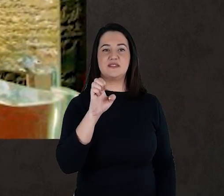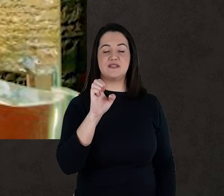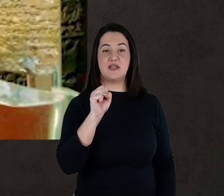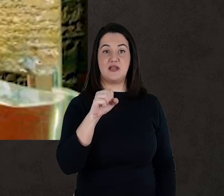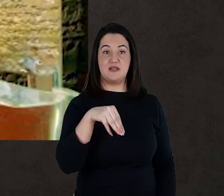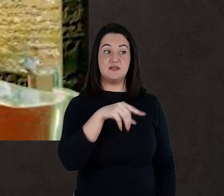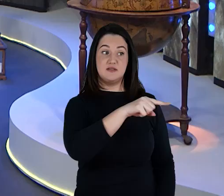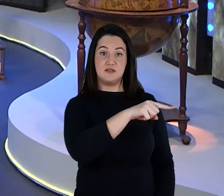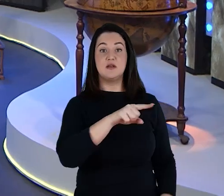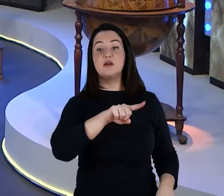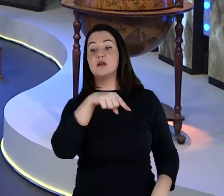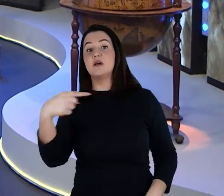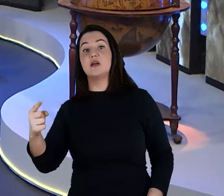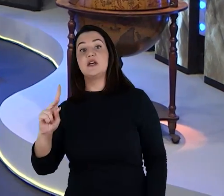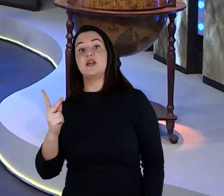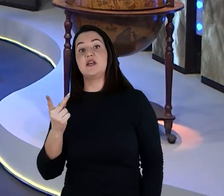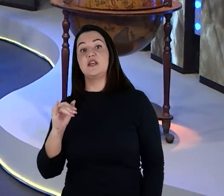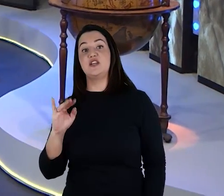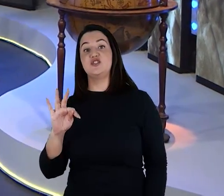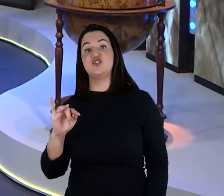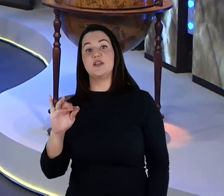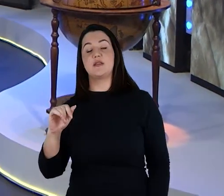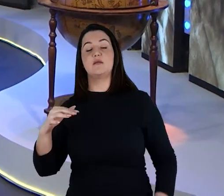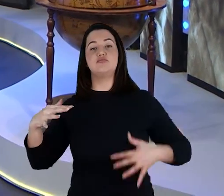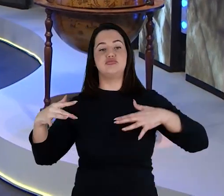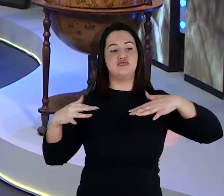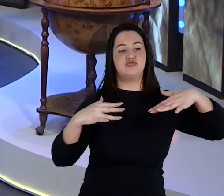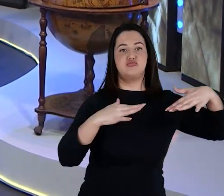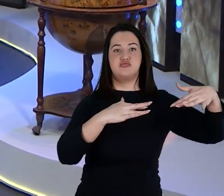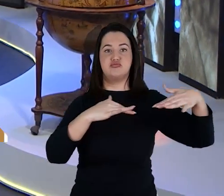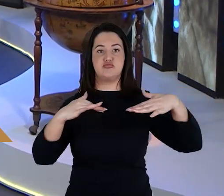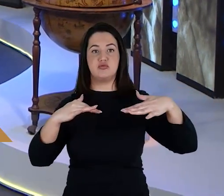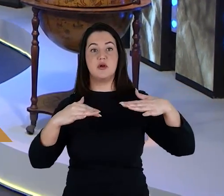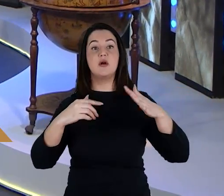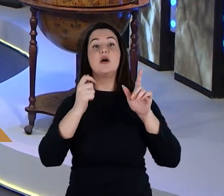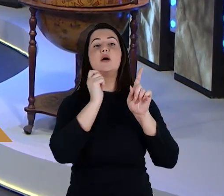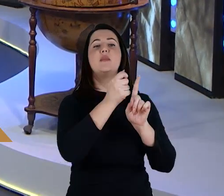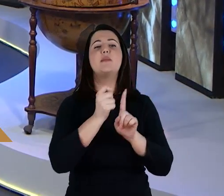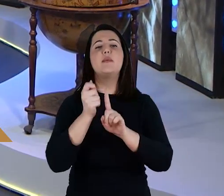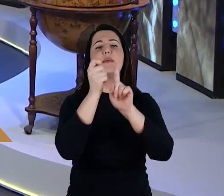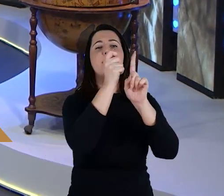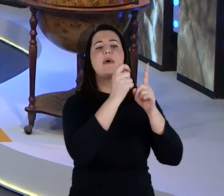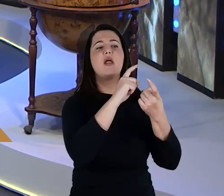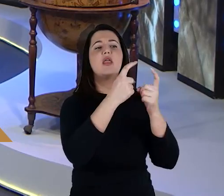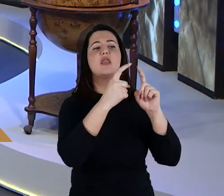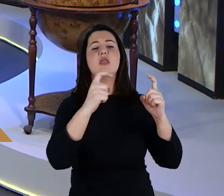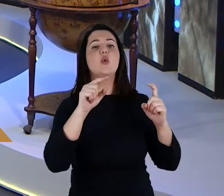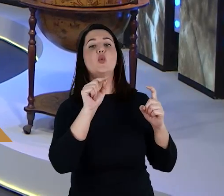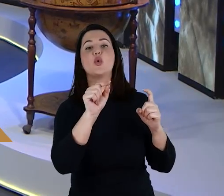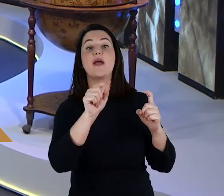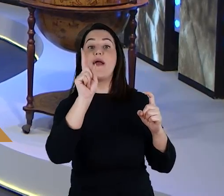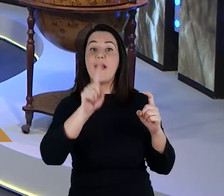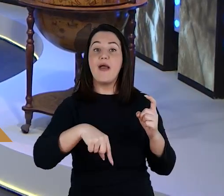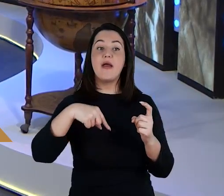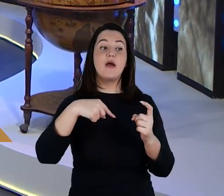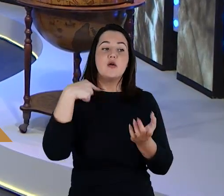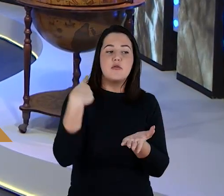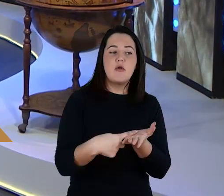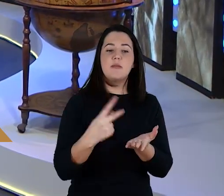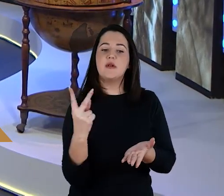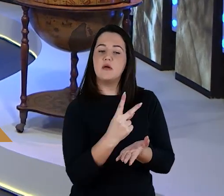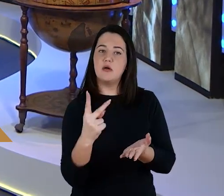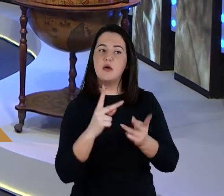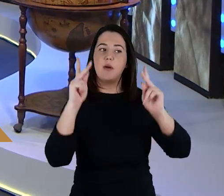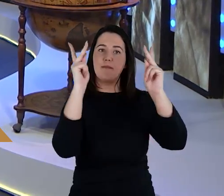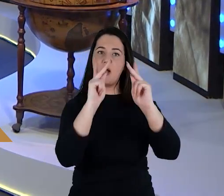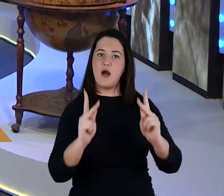dos Hititas. Esse é um dos mais antigos tratados de paz do mundo. Uma cópia dele pode ser vista num